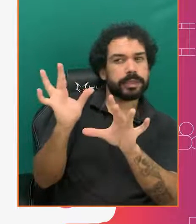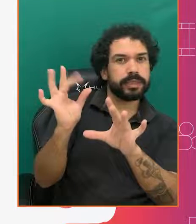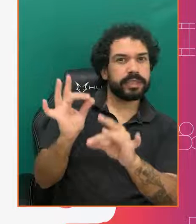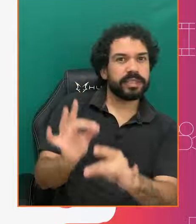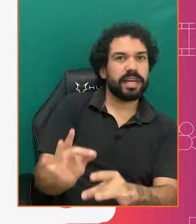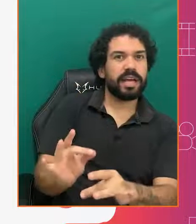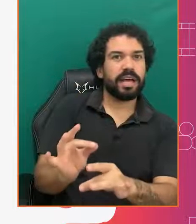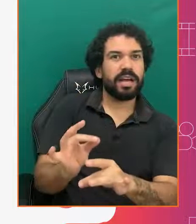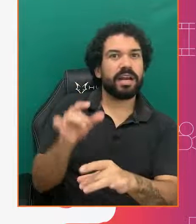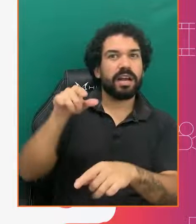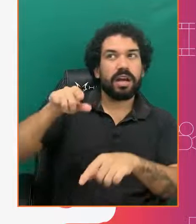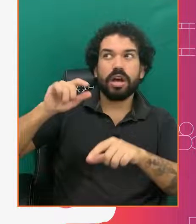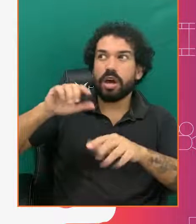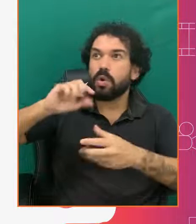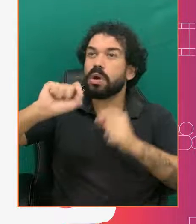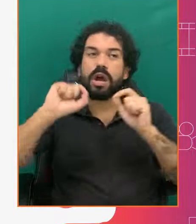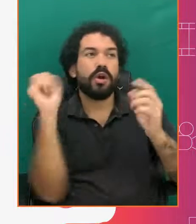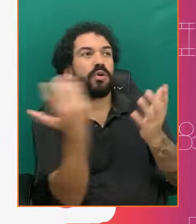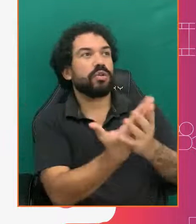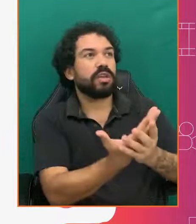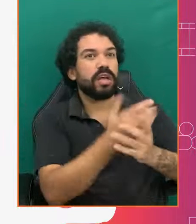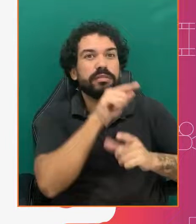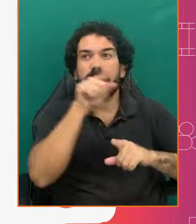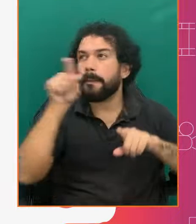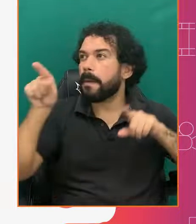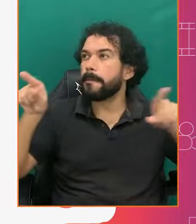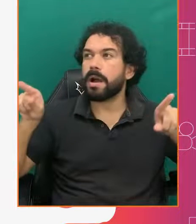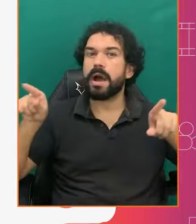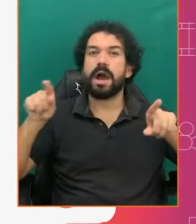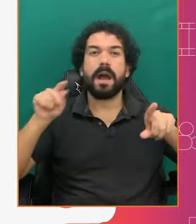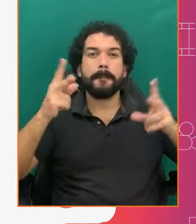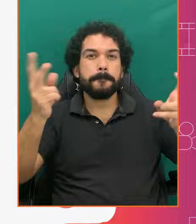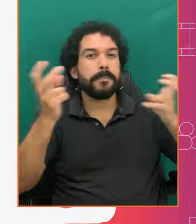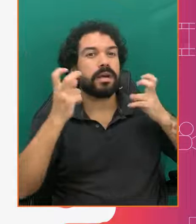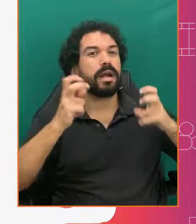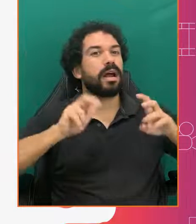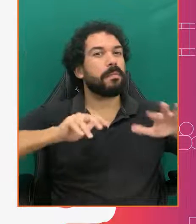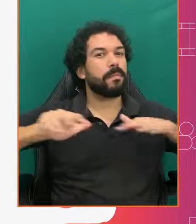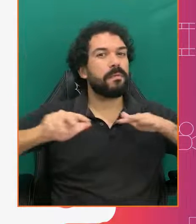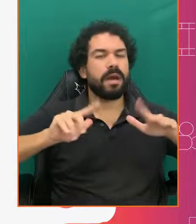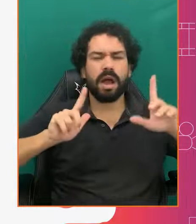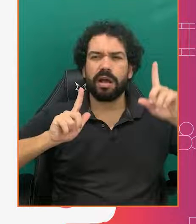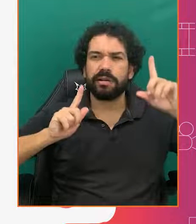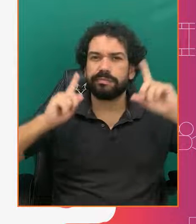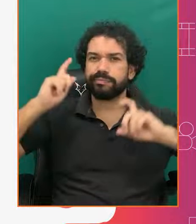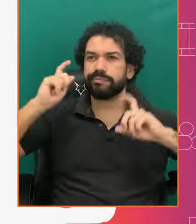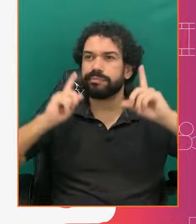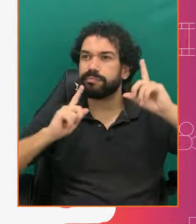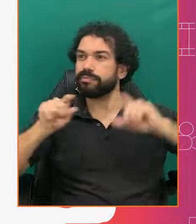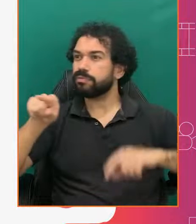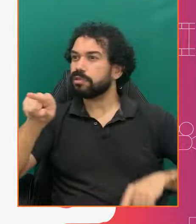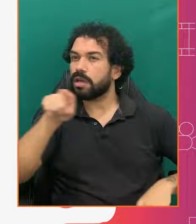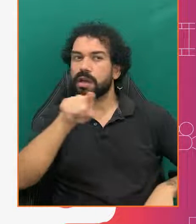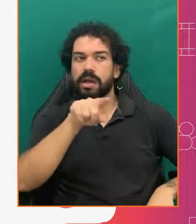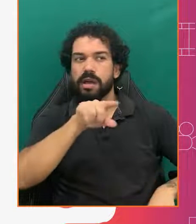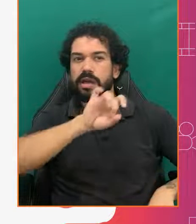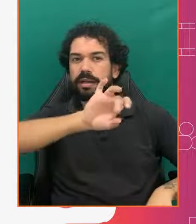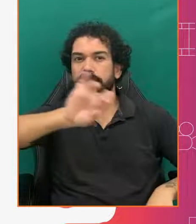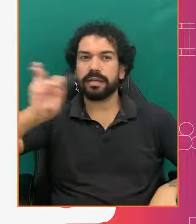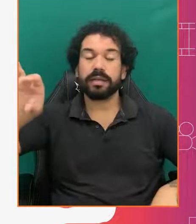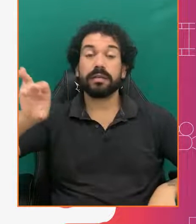pequenos detalhes do mundo ao seu redor, observe os movimentos, a expressividade das